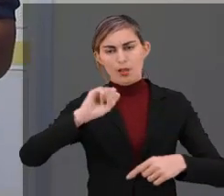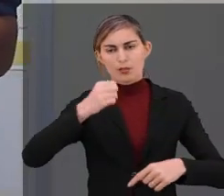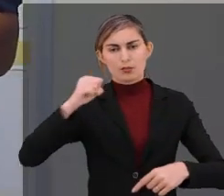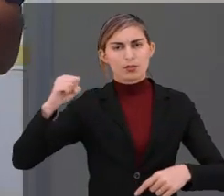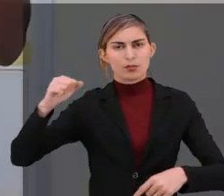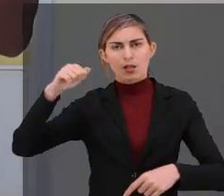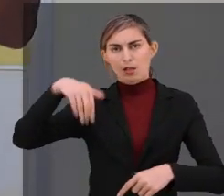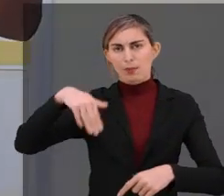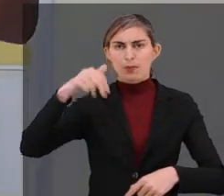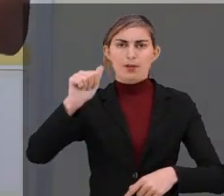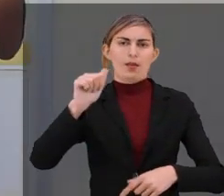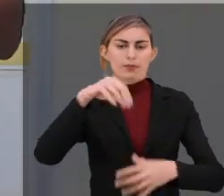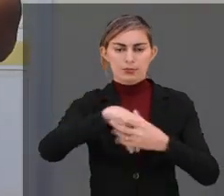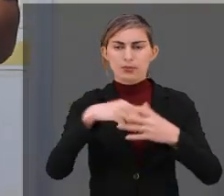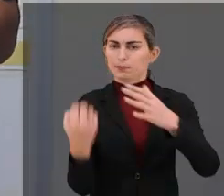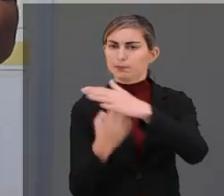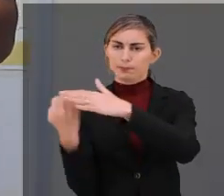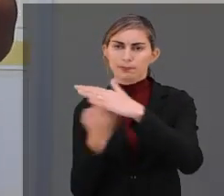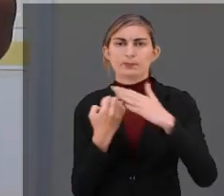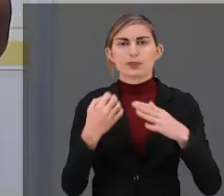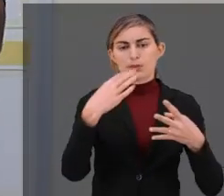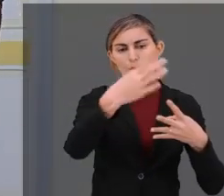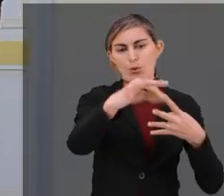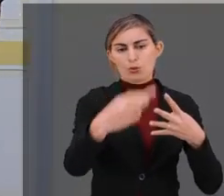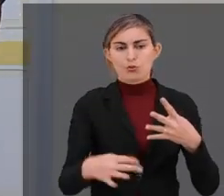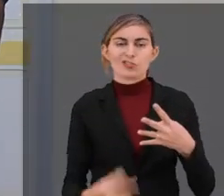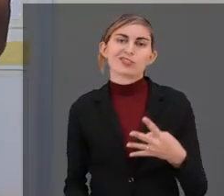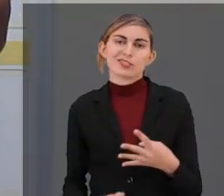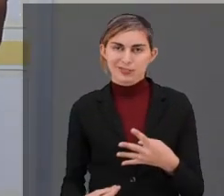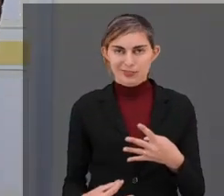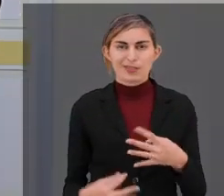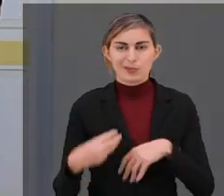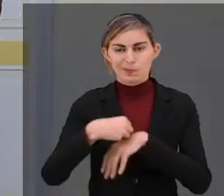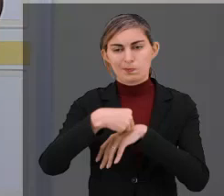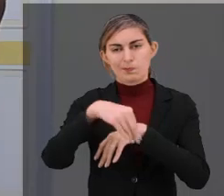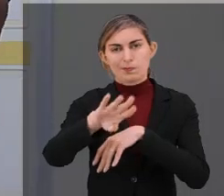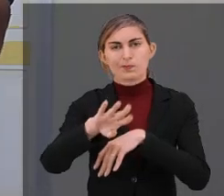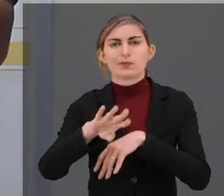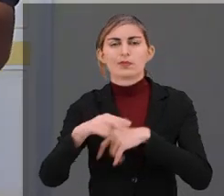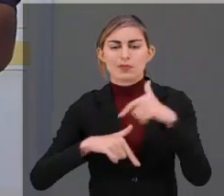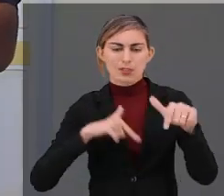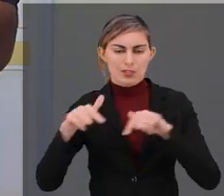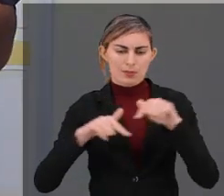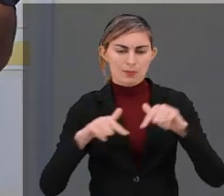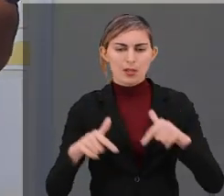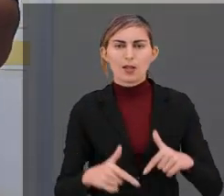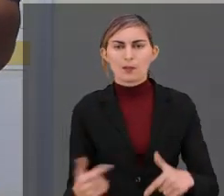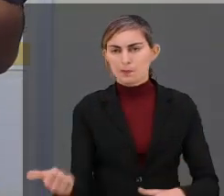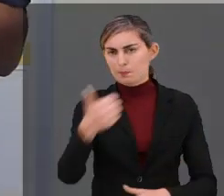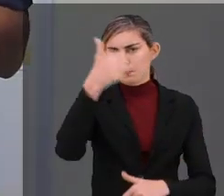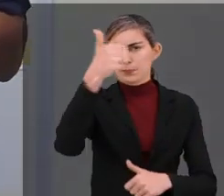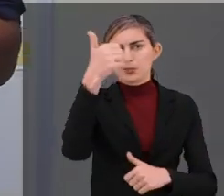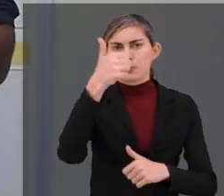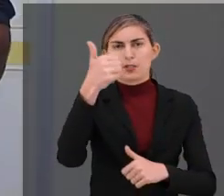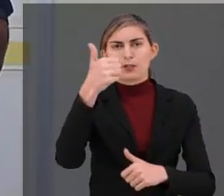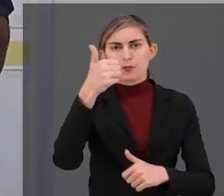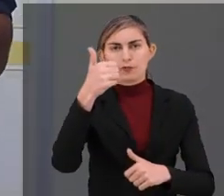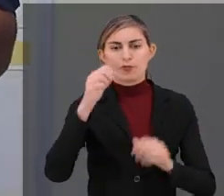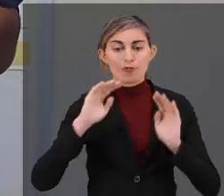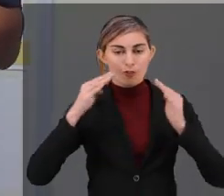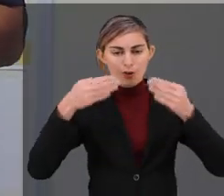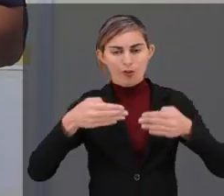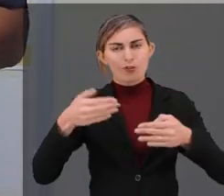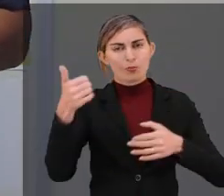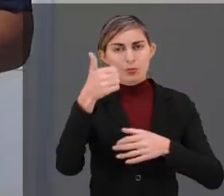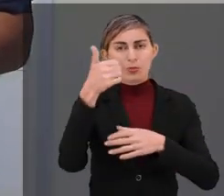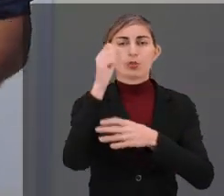SSMA dentro das empresas de logística, trazendo para que colocando o trabalhador como em primeiro plano relacionado